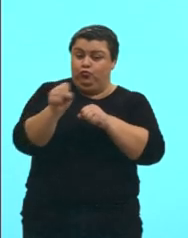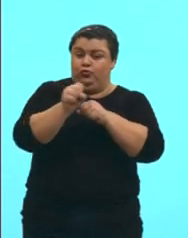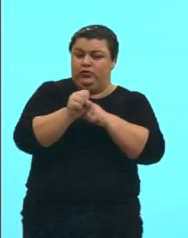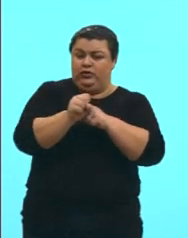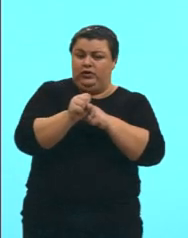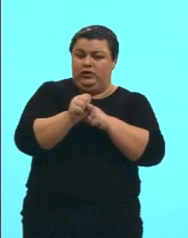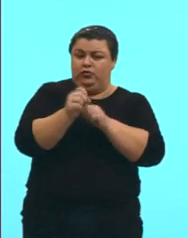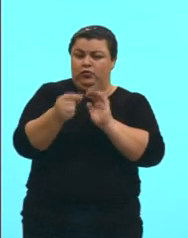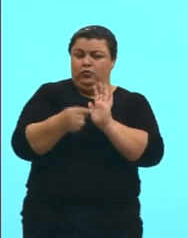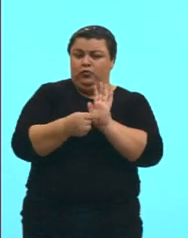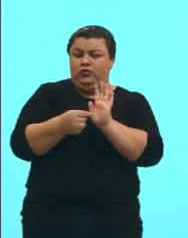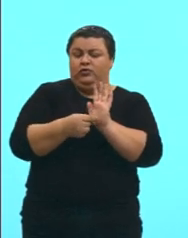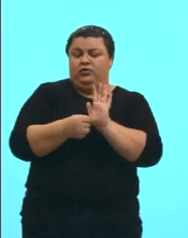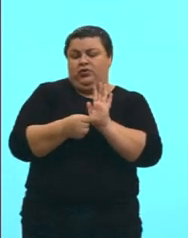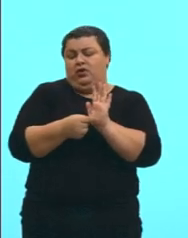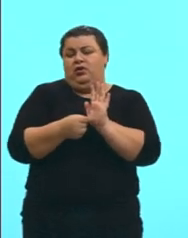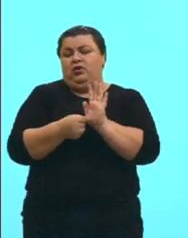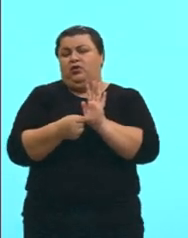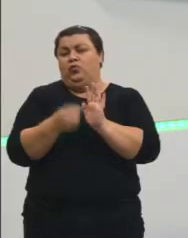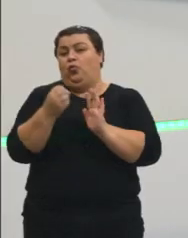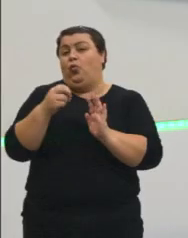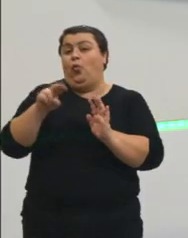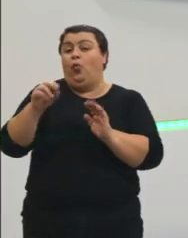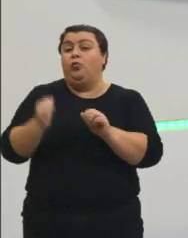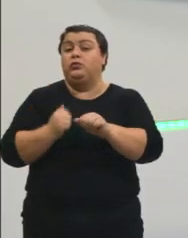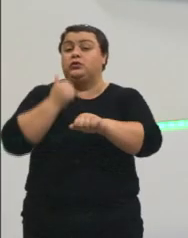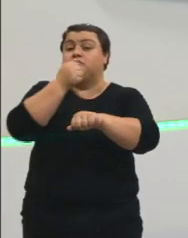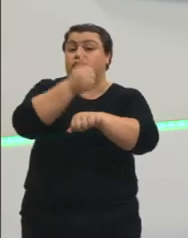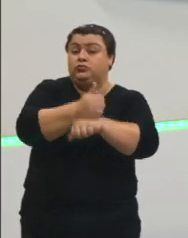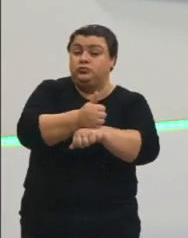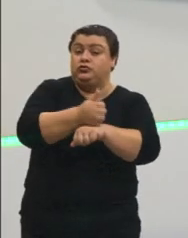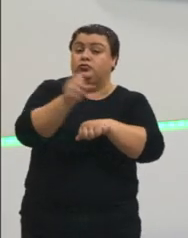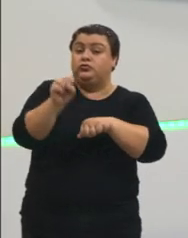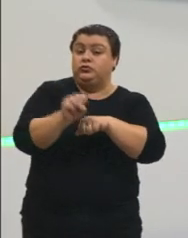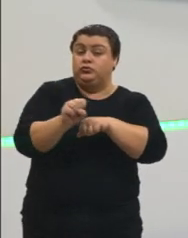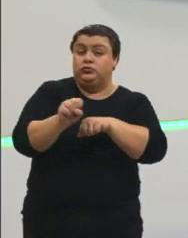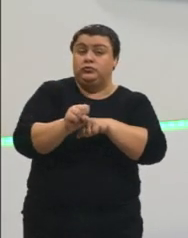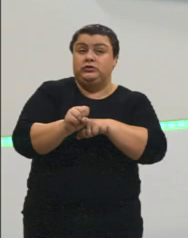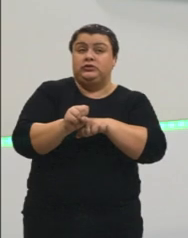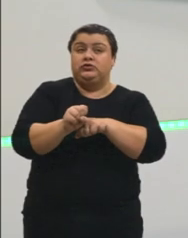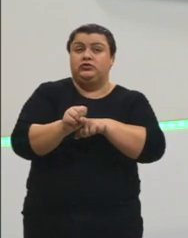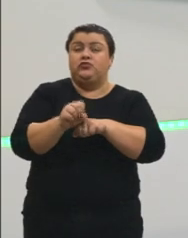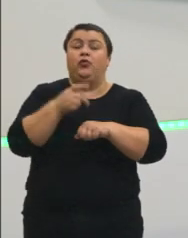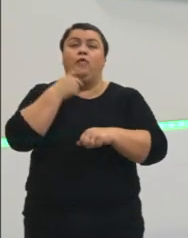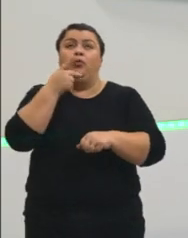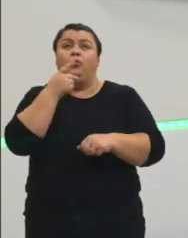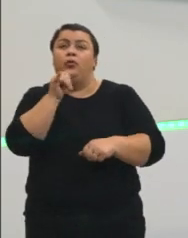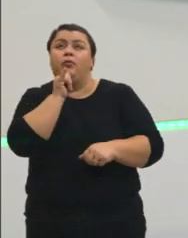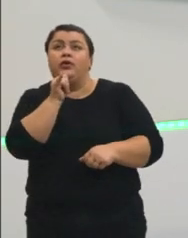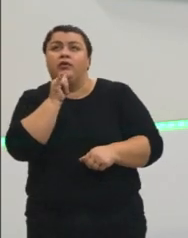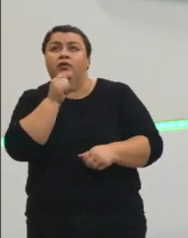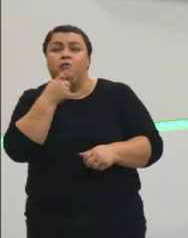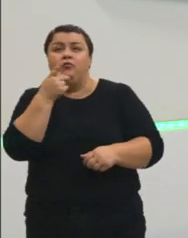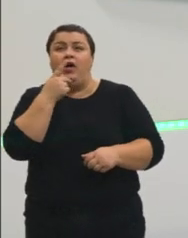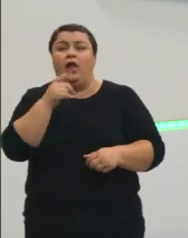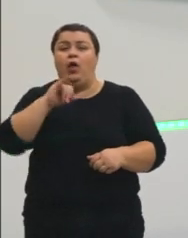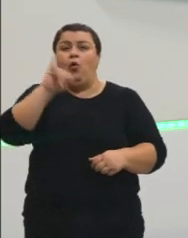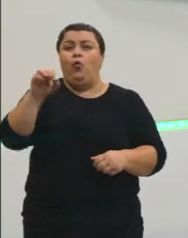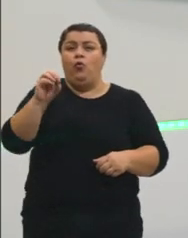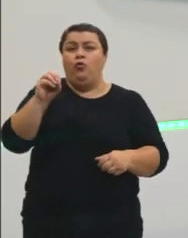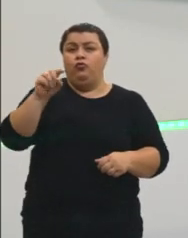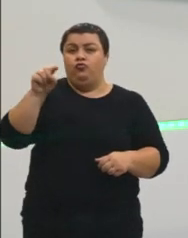definido e determinando ele ou para substituir um substantivo Quando eu digo por exemplo